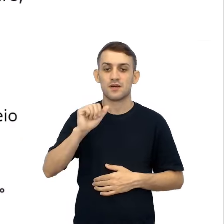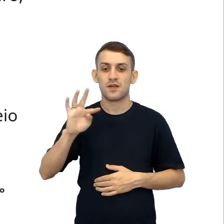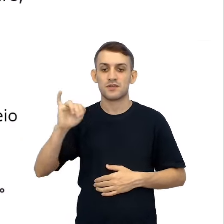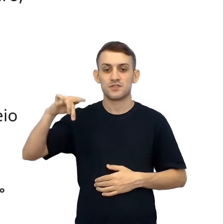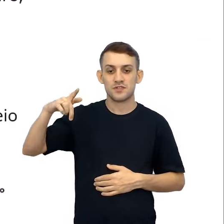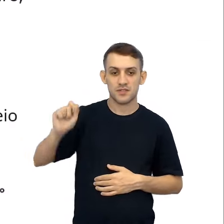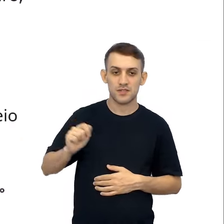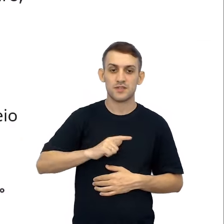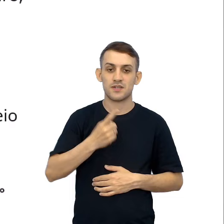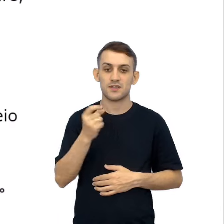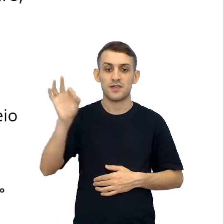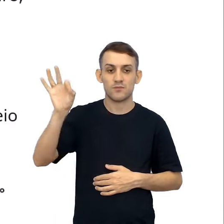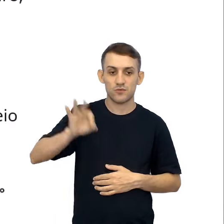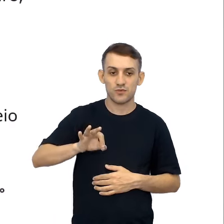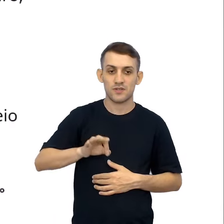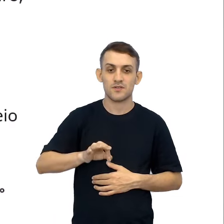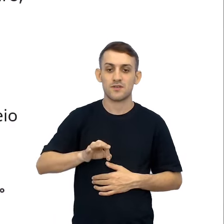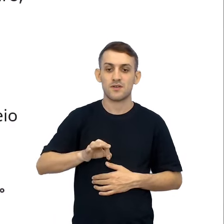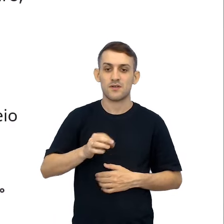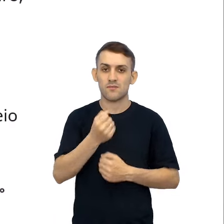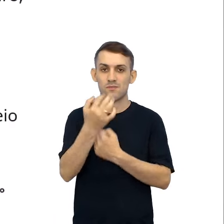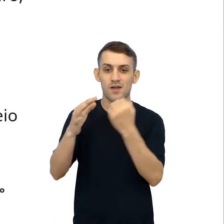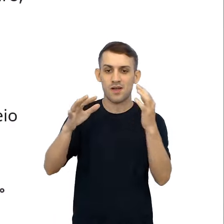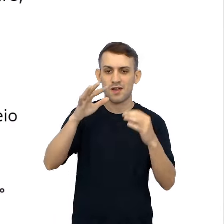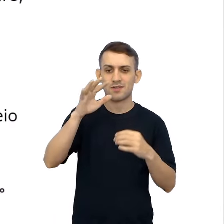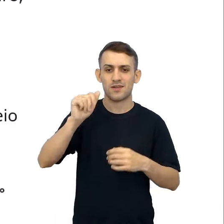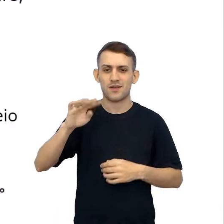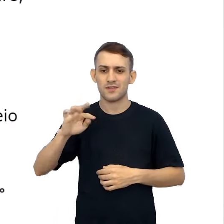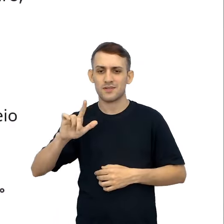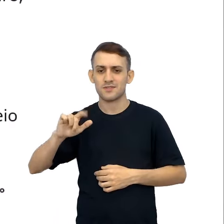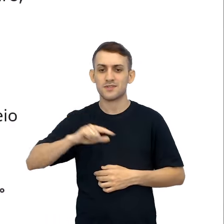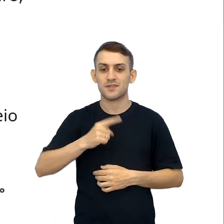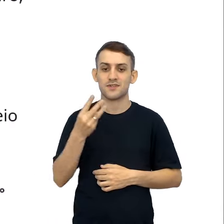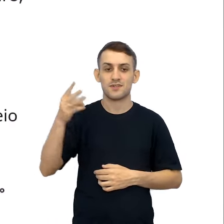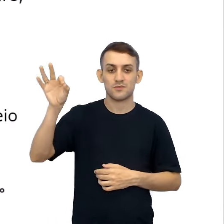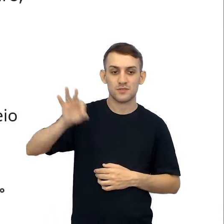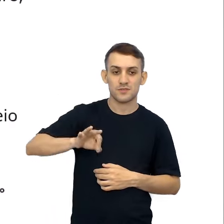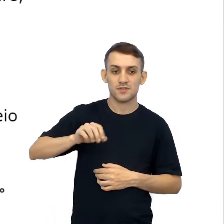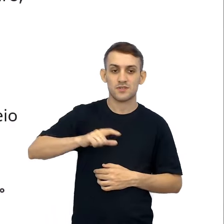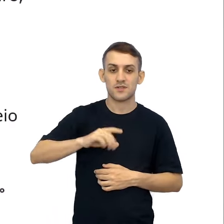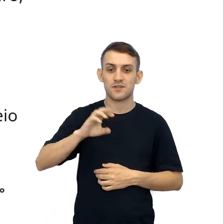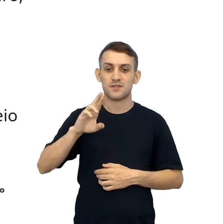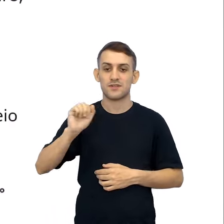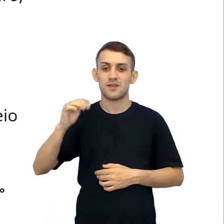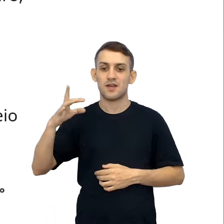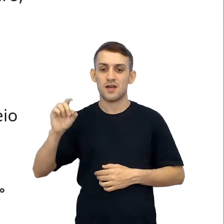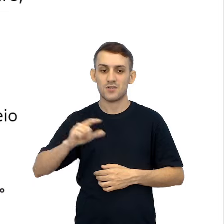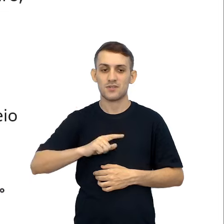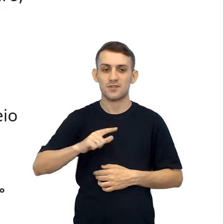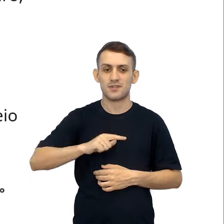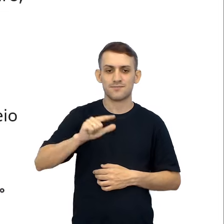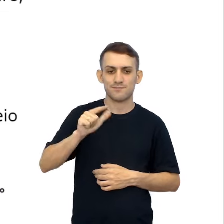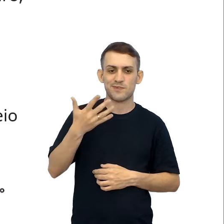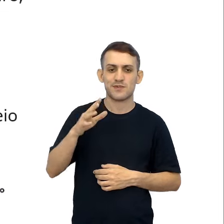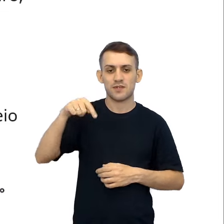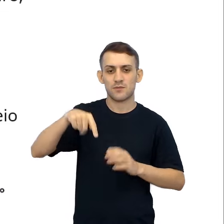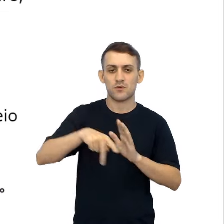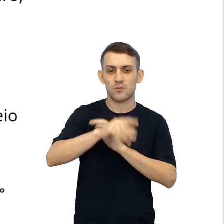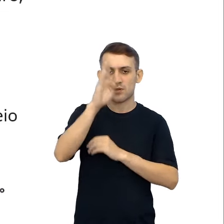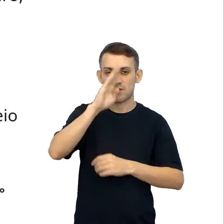Caatinga, 10%, Mata Atlântica, 13%, Cerrado, no Planalto Central brasileiro,